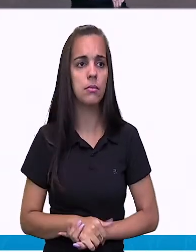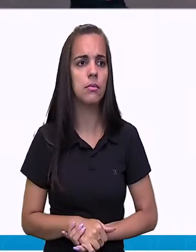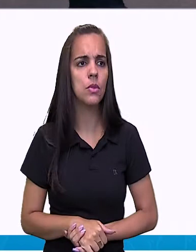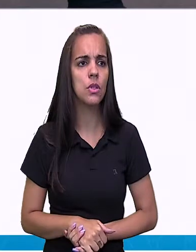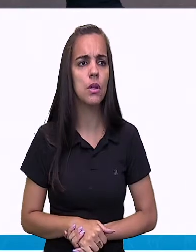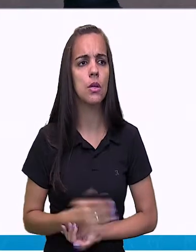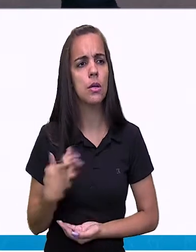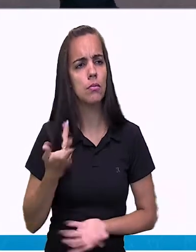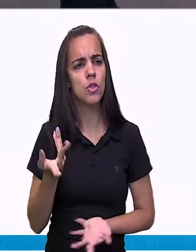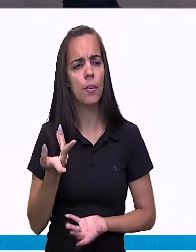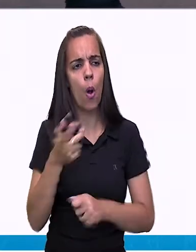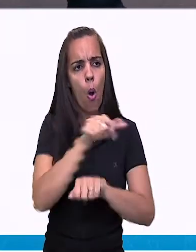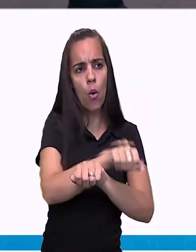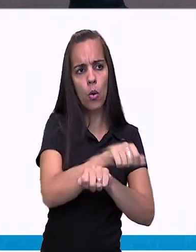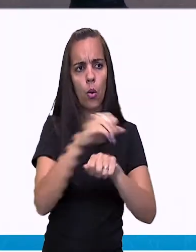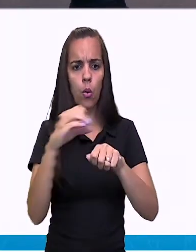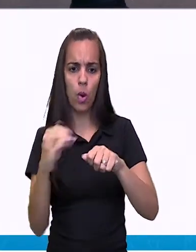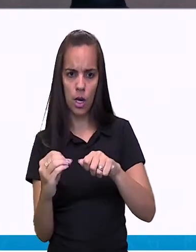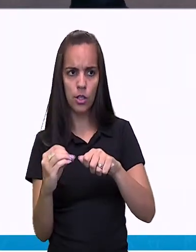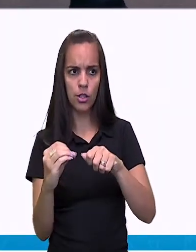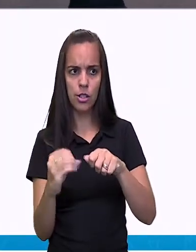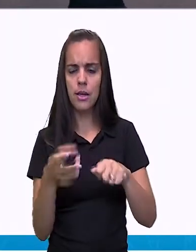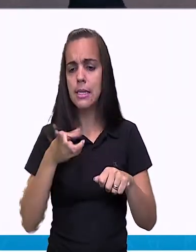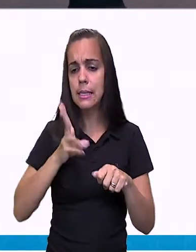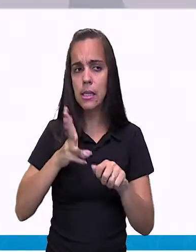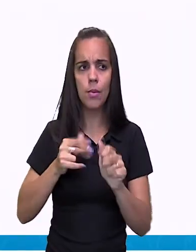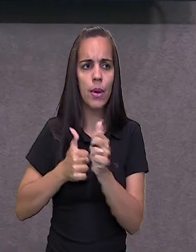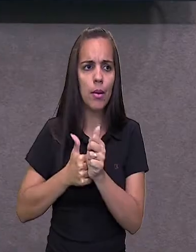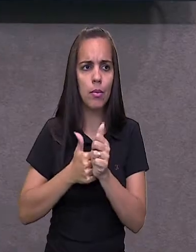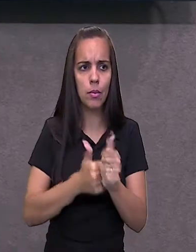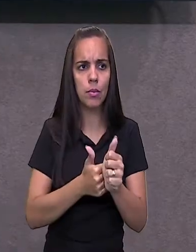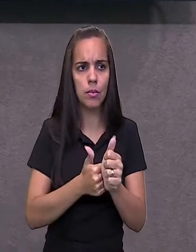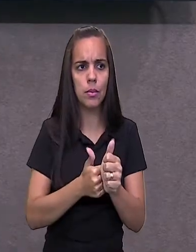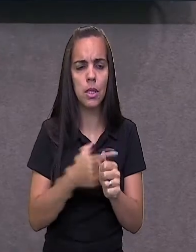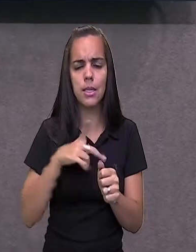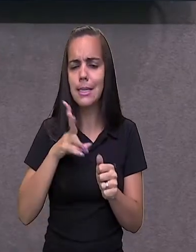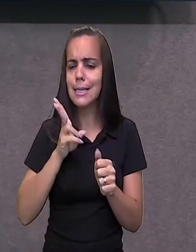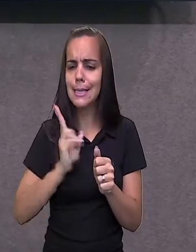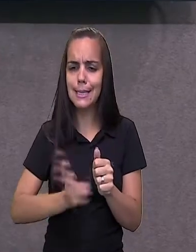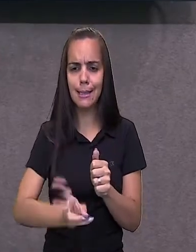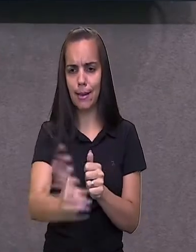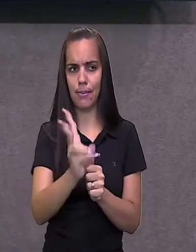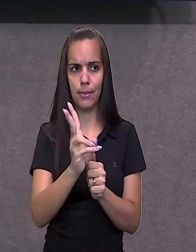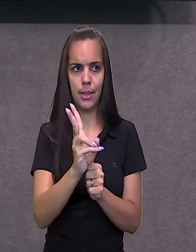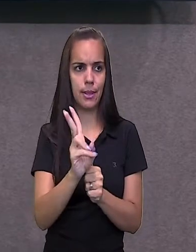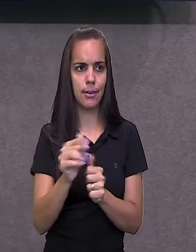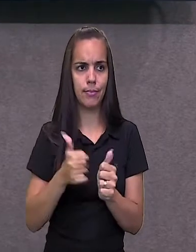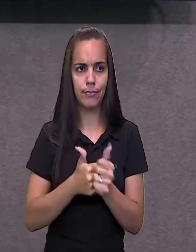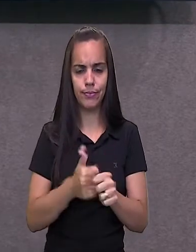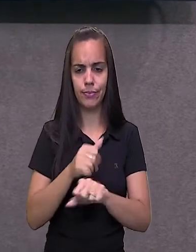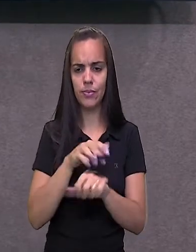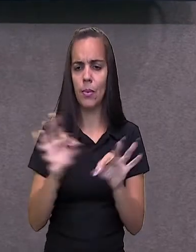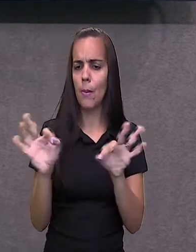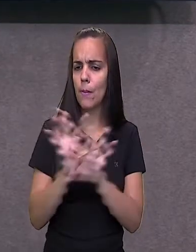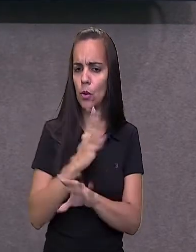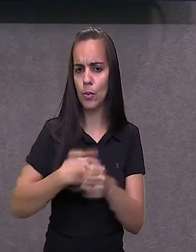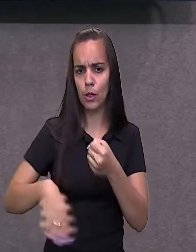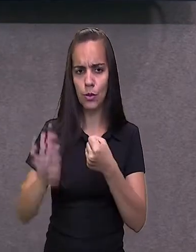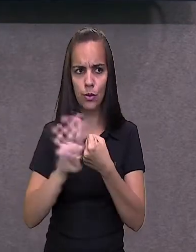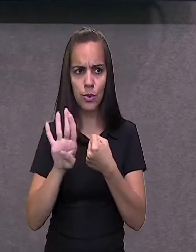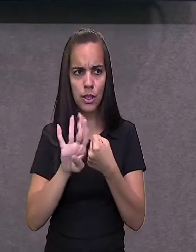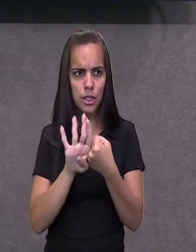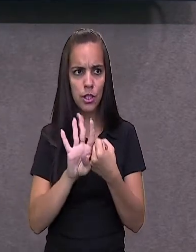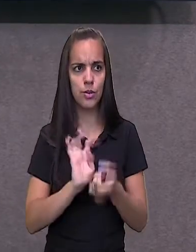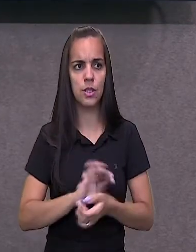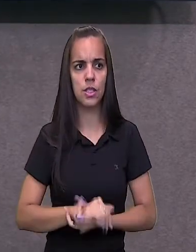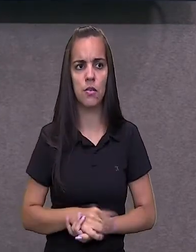aí. Os artigos trabalham assim. Eles acabam acompanhando o substantivo e determinando se é